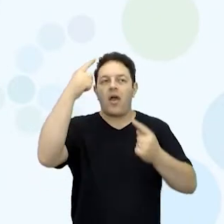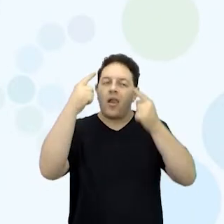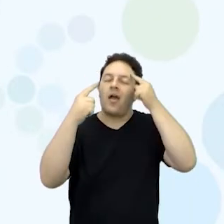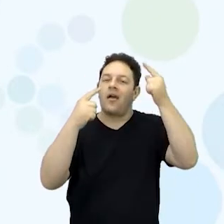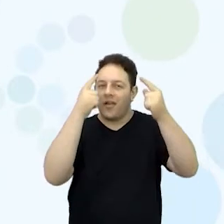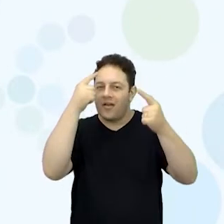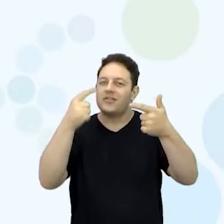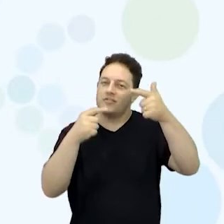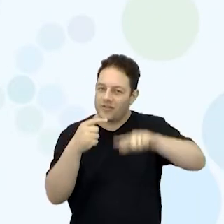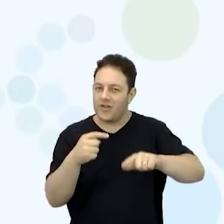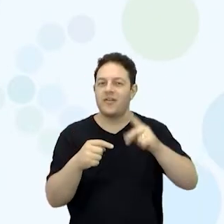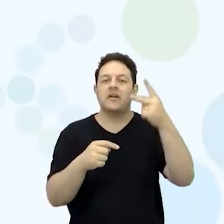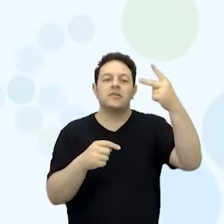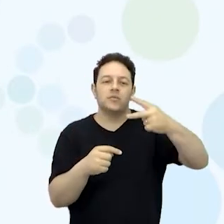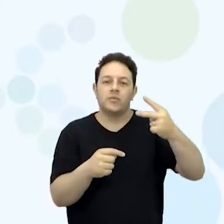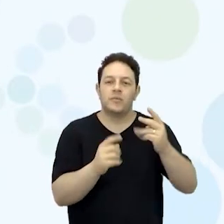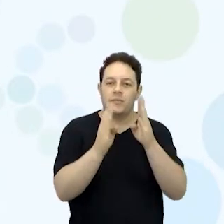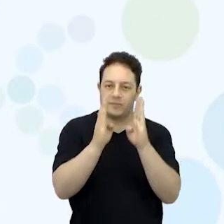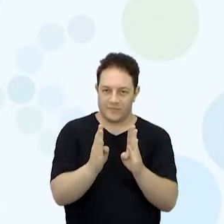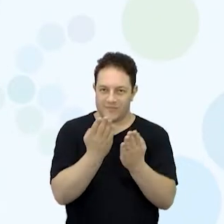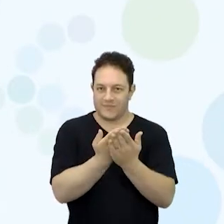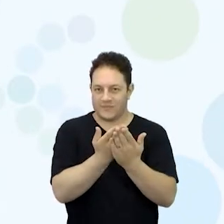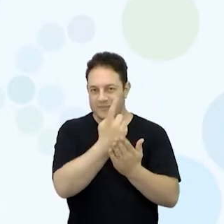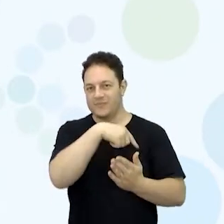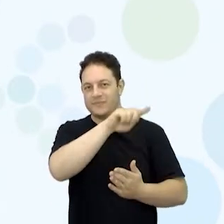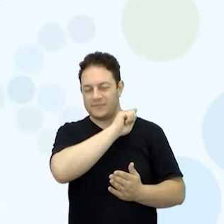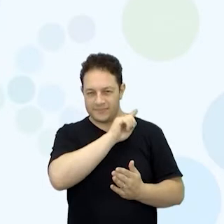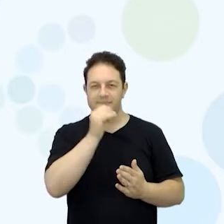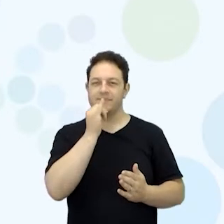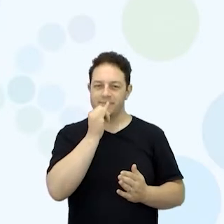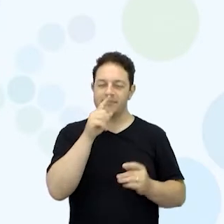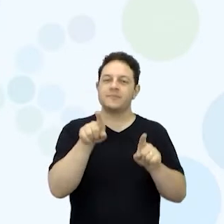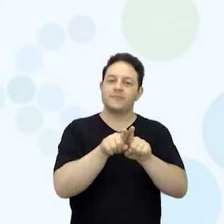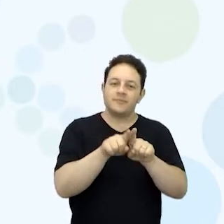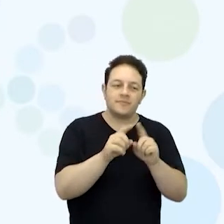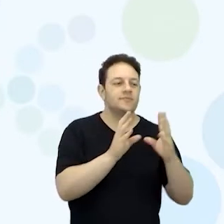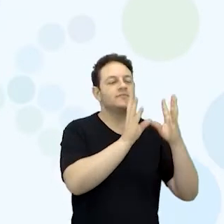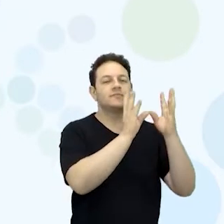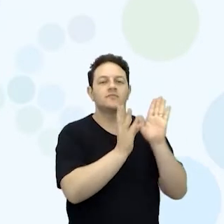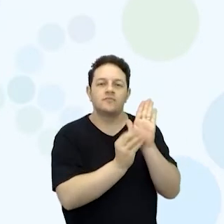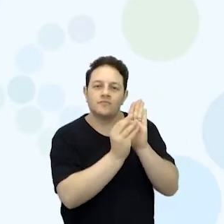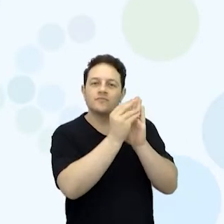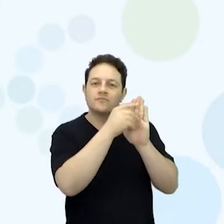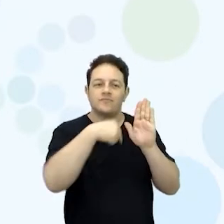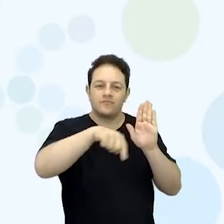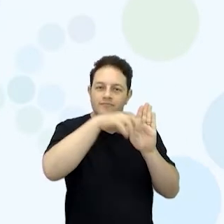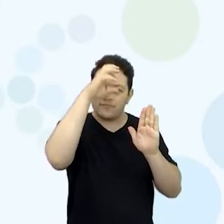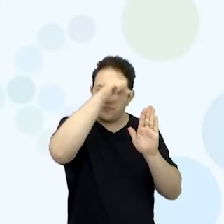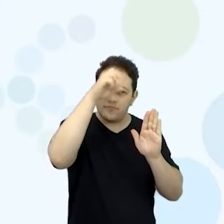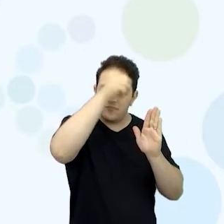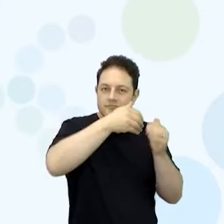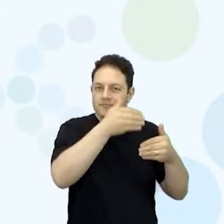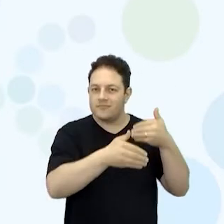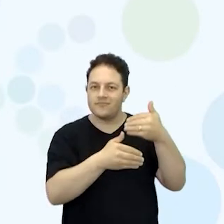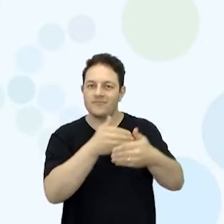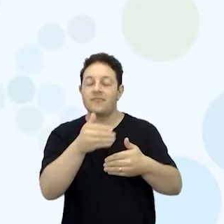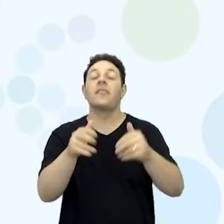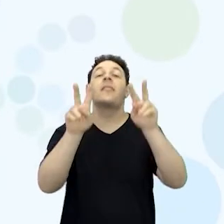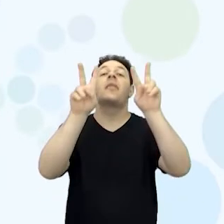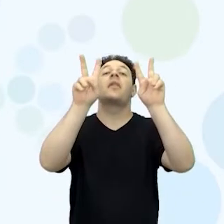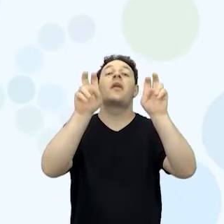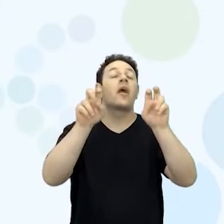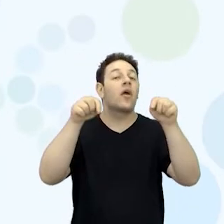novamente uma segunda parte da nossa aula né todos os nossos conteúdos que a gente viu até então então